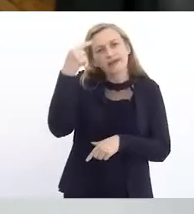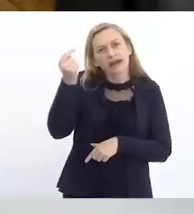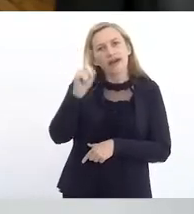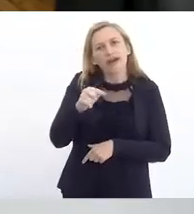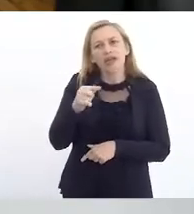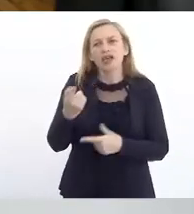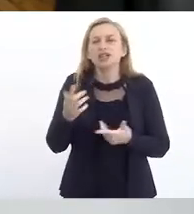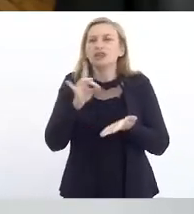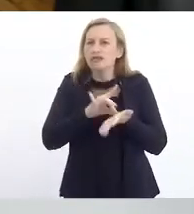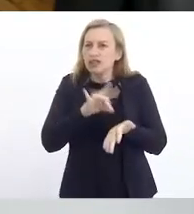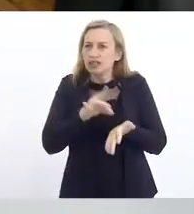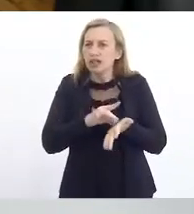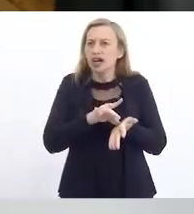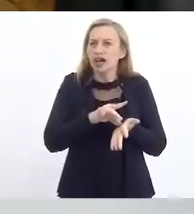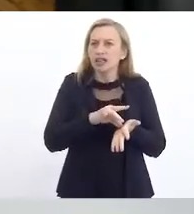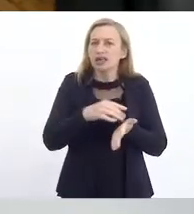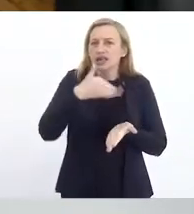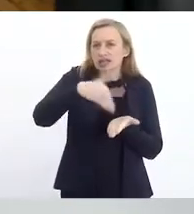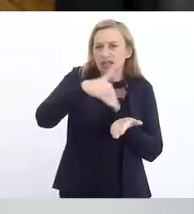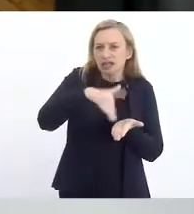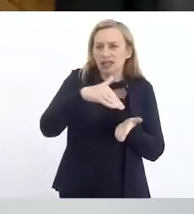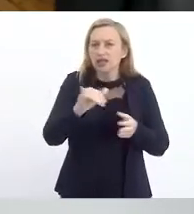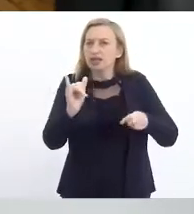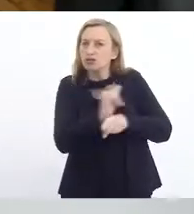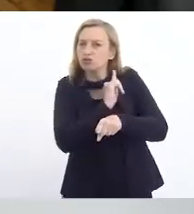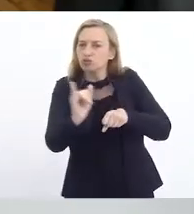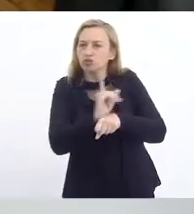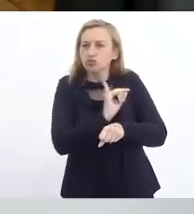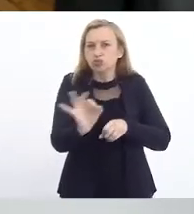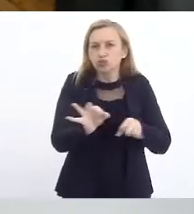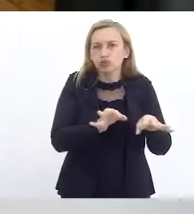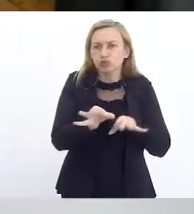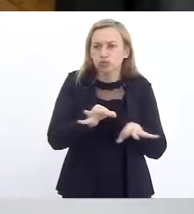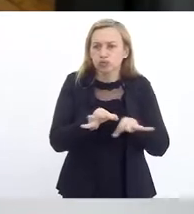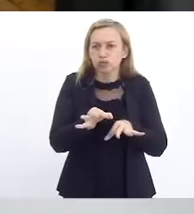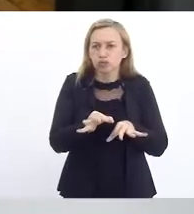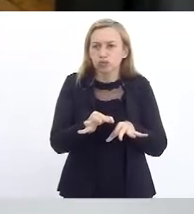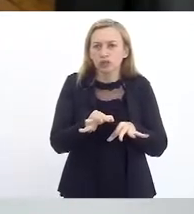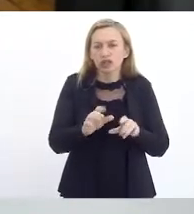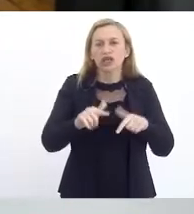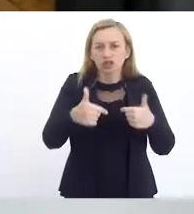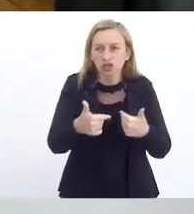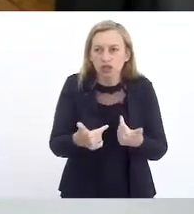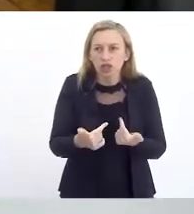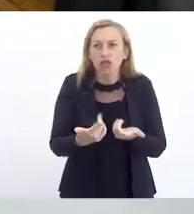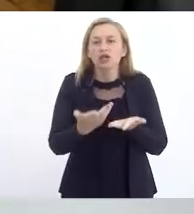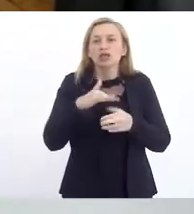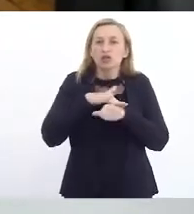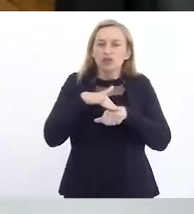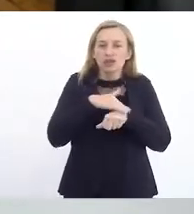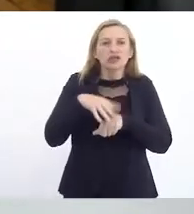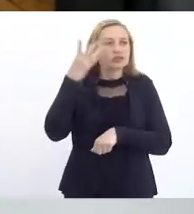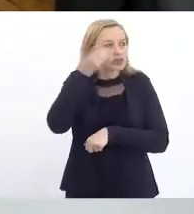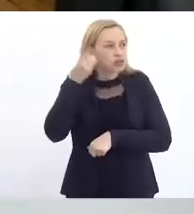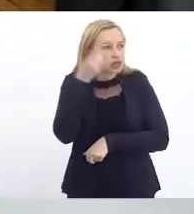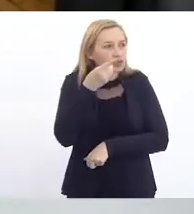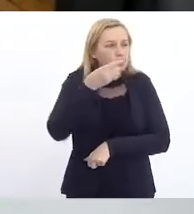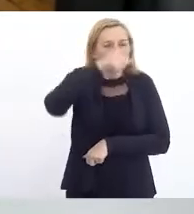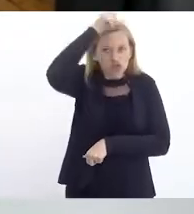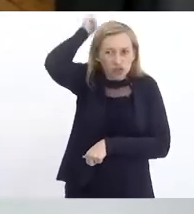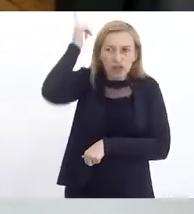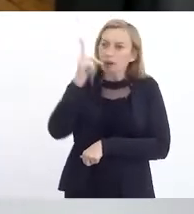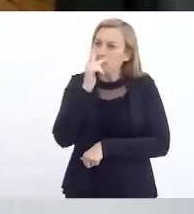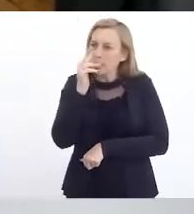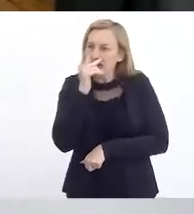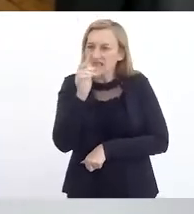era, na verdade, passar a ser Secretaria de Planejamento que presidiria isso. E eu estava conversando com o deputado Luiz Paulo e parece